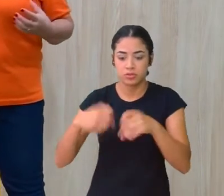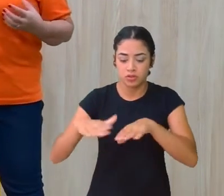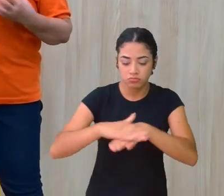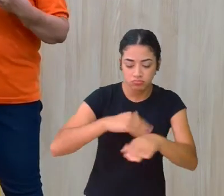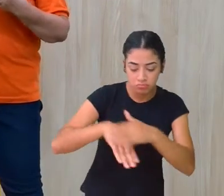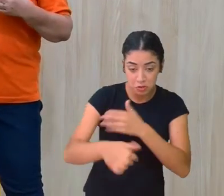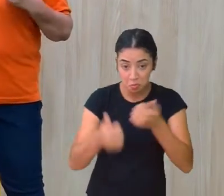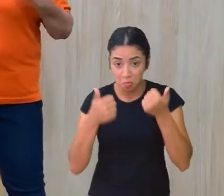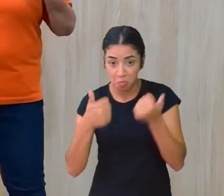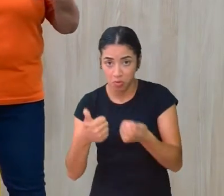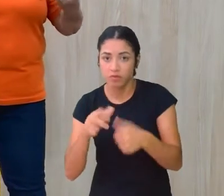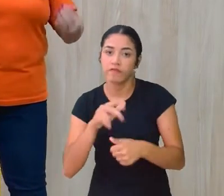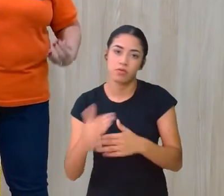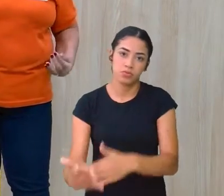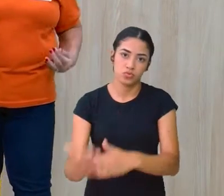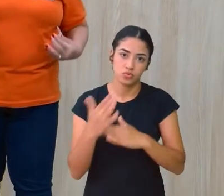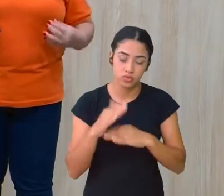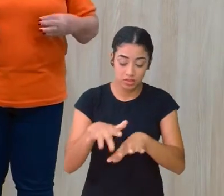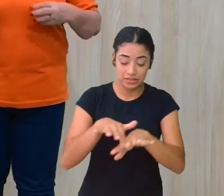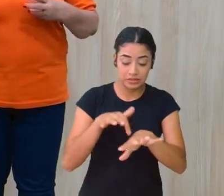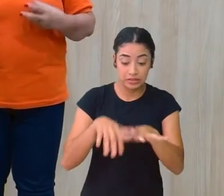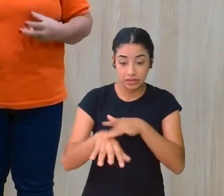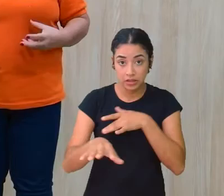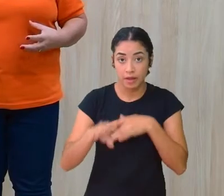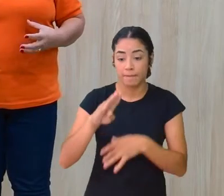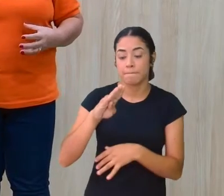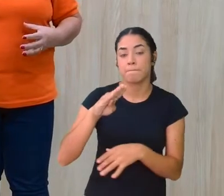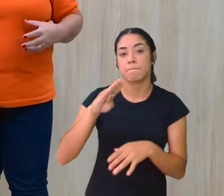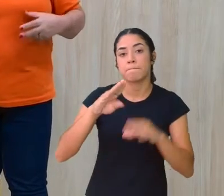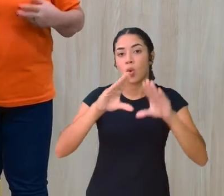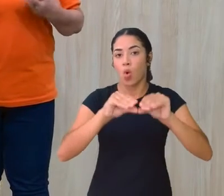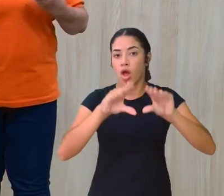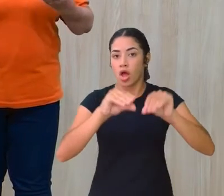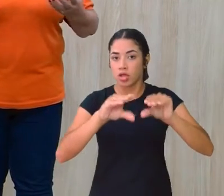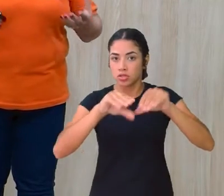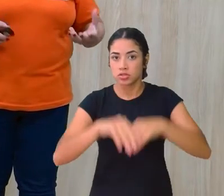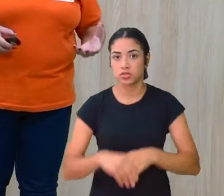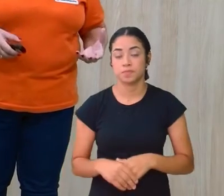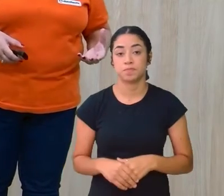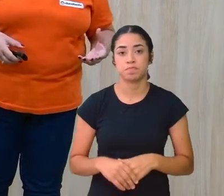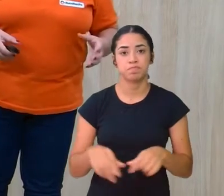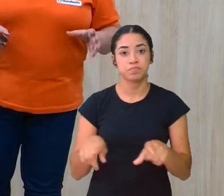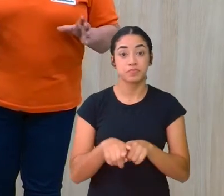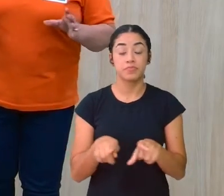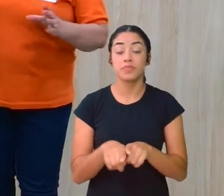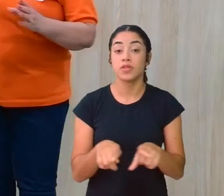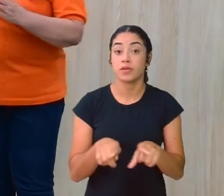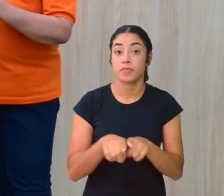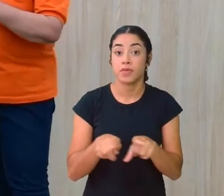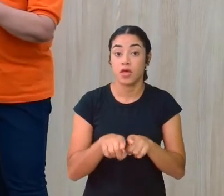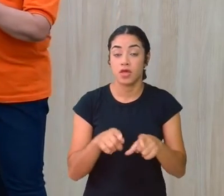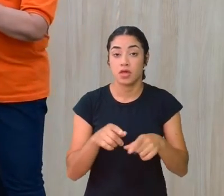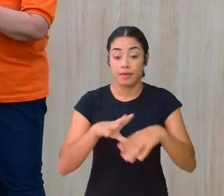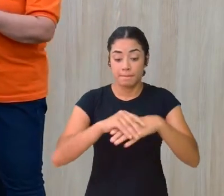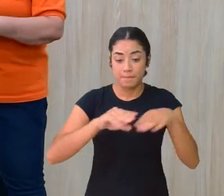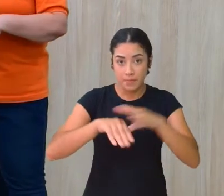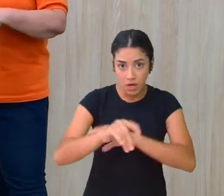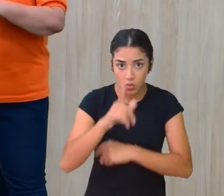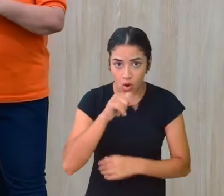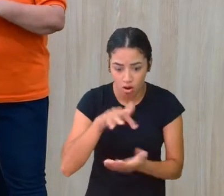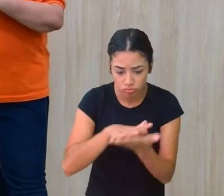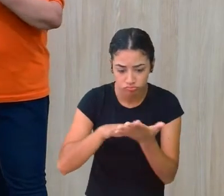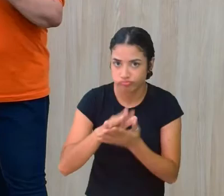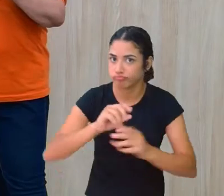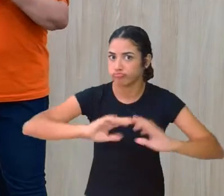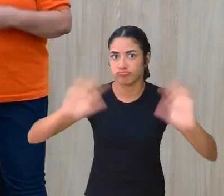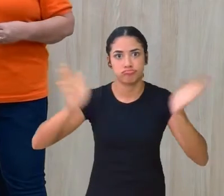calçado, isso vai ajudar, uma sandália de borracha na hora da troca de uma lâmpada, as mãos sempre secas, porque tudo isso a gente vai perceber que